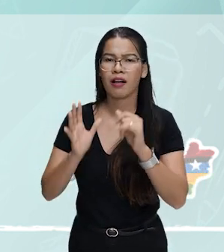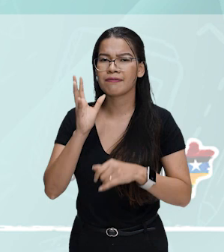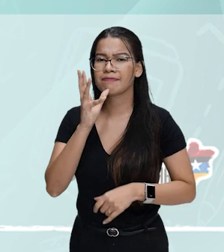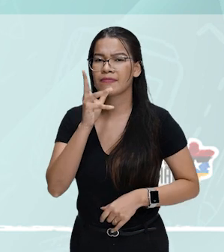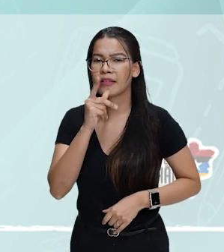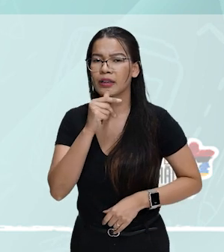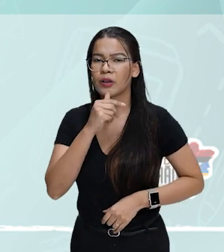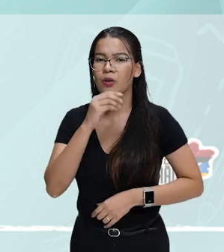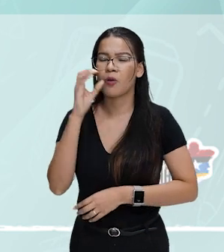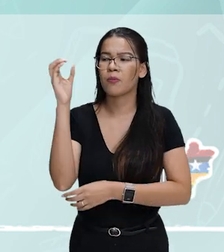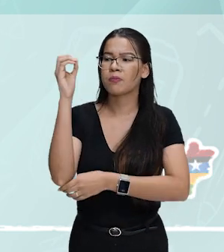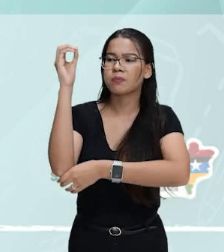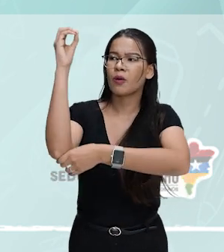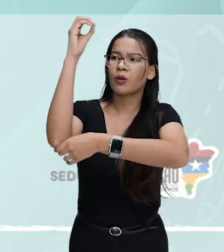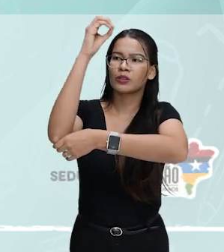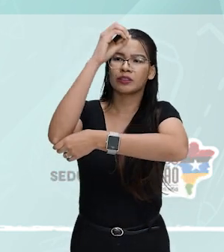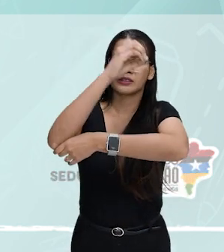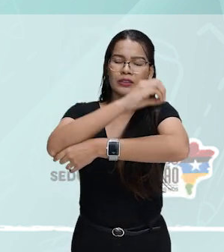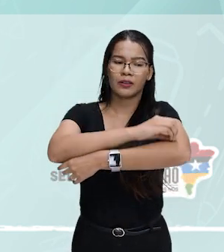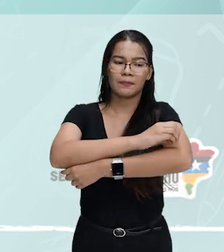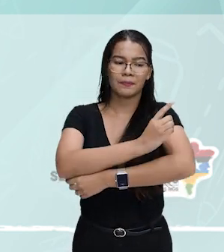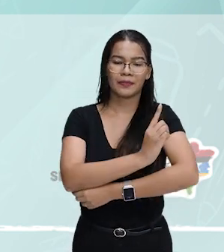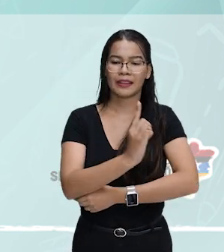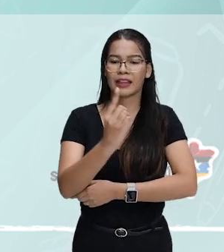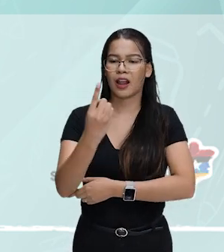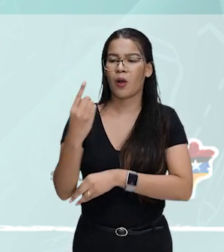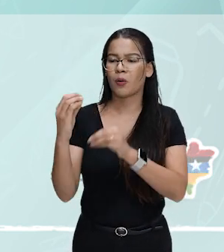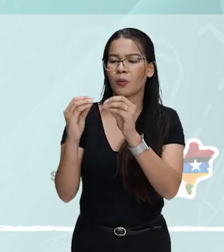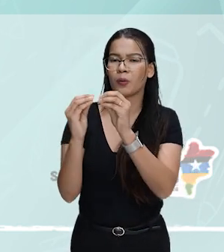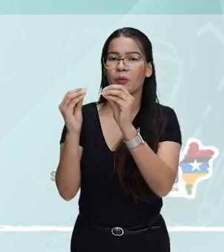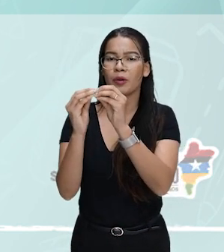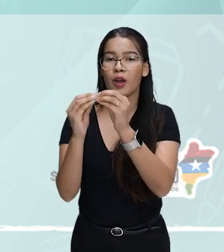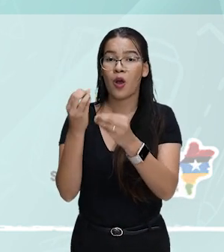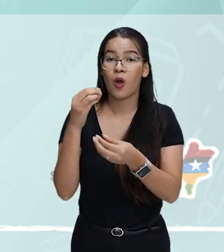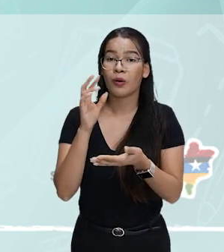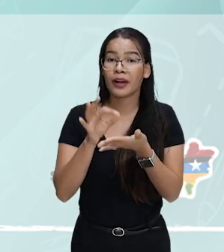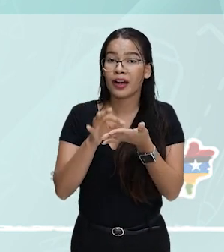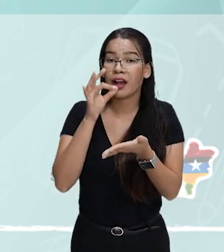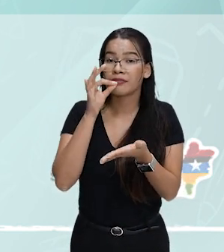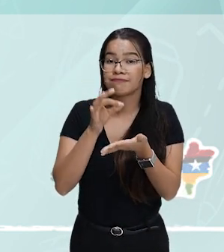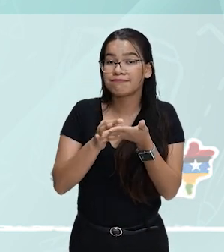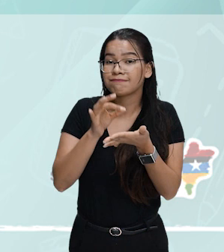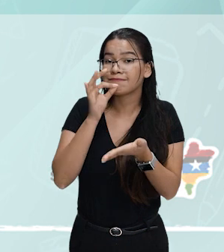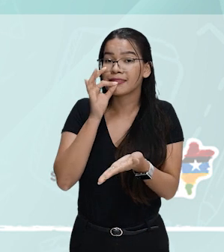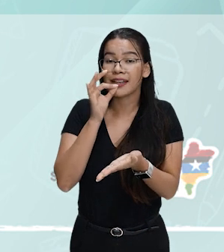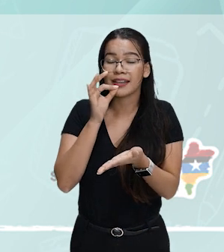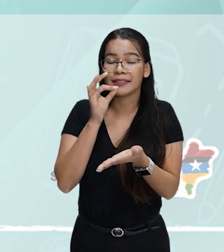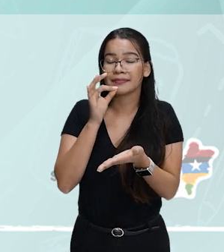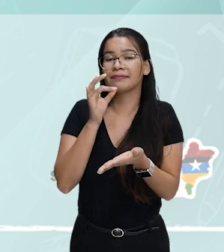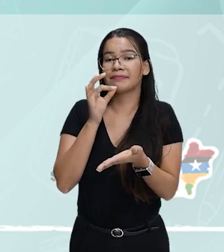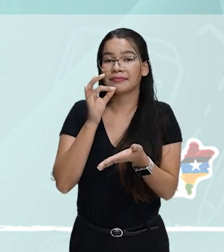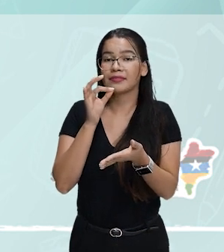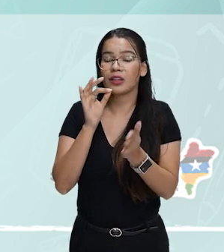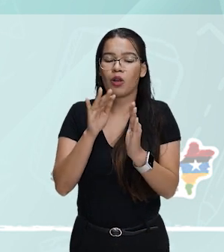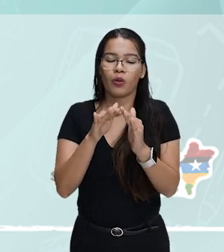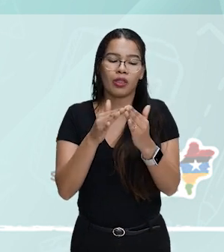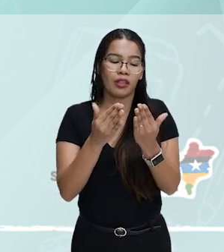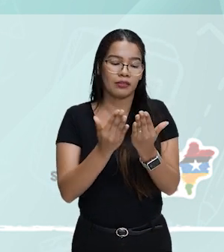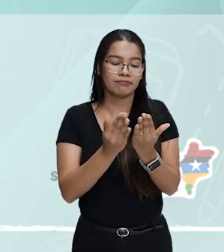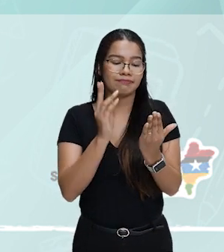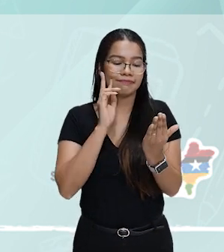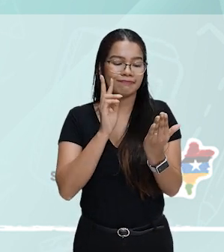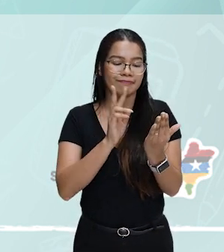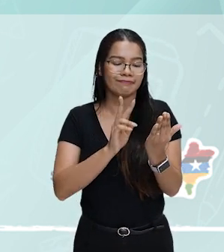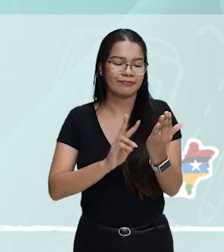aqui, um beijo ali, uma xícara de café recém-coado, um livro que